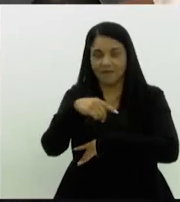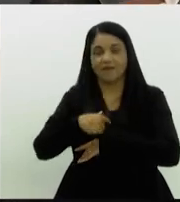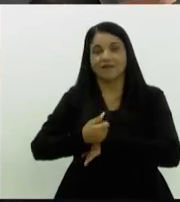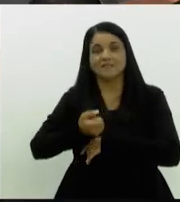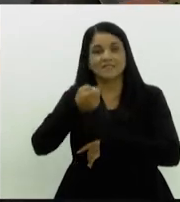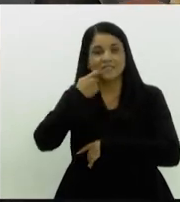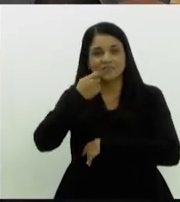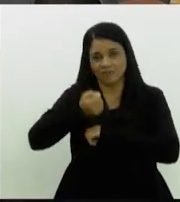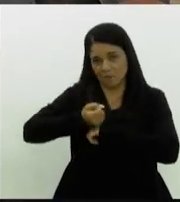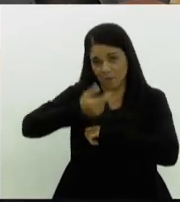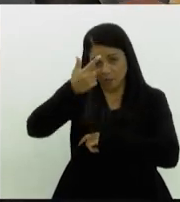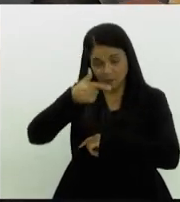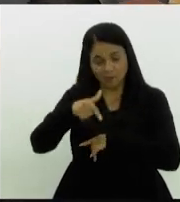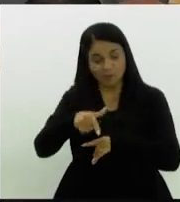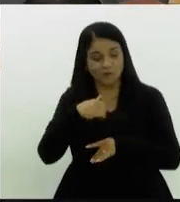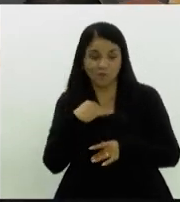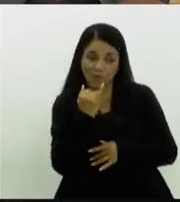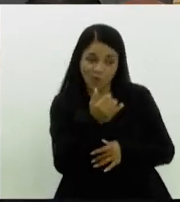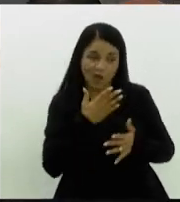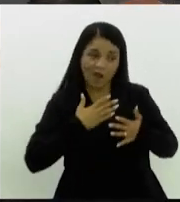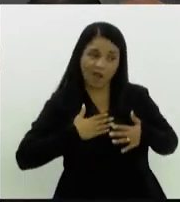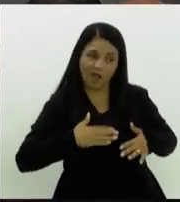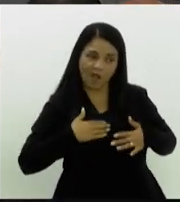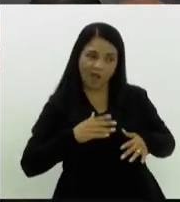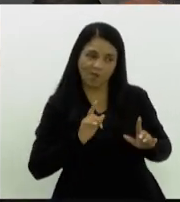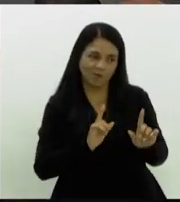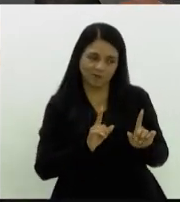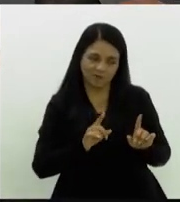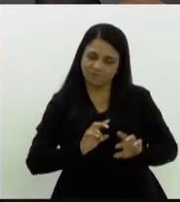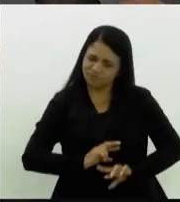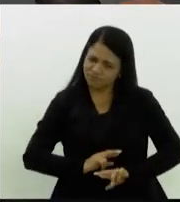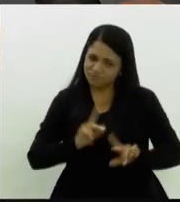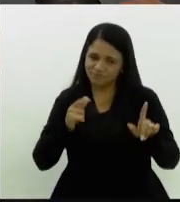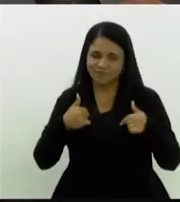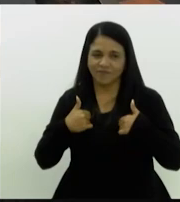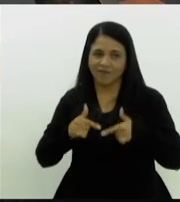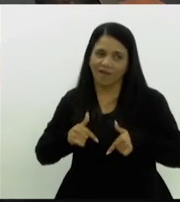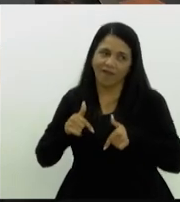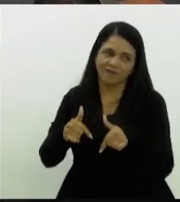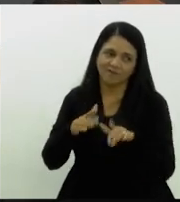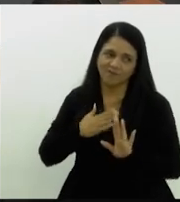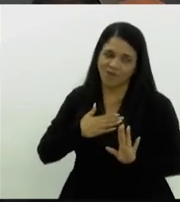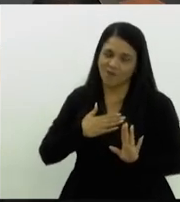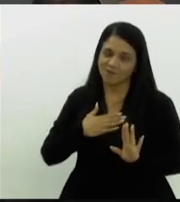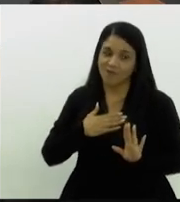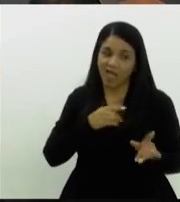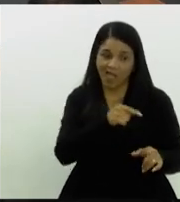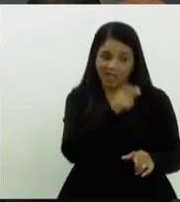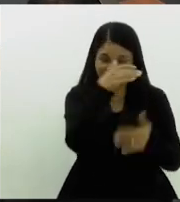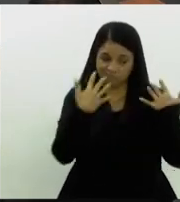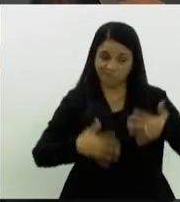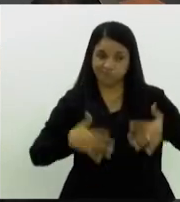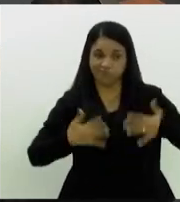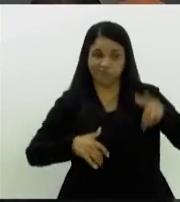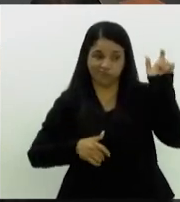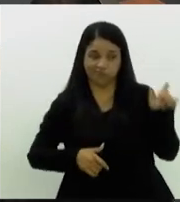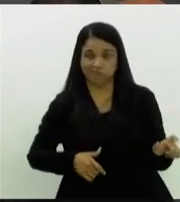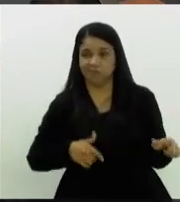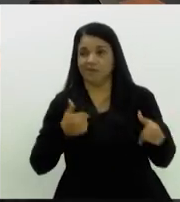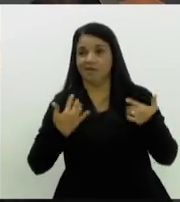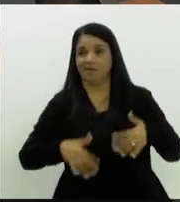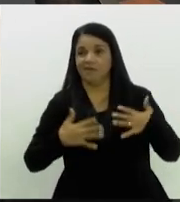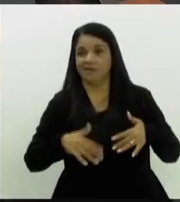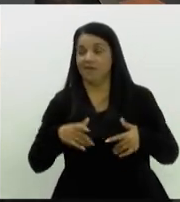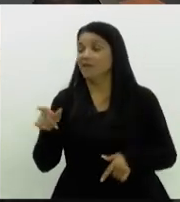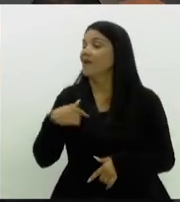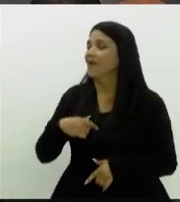o tranquilizamos, que essa não é uma prática nossa, hipótese alguma. Né? E ele ficou em pânico por causa dessa bobagem. Essa... Aquela galinha